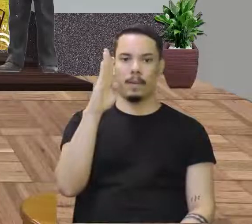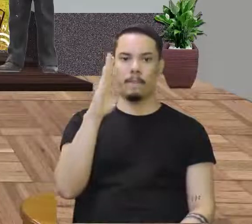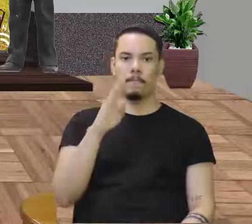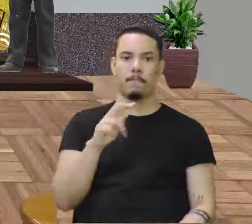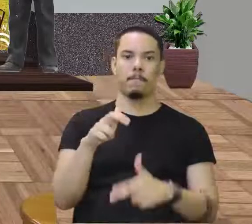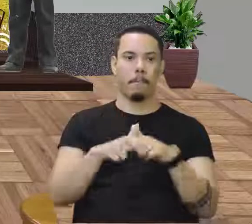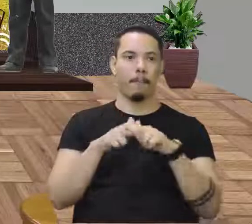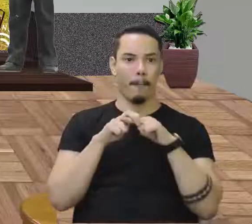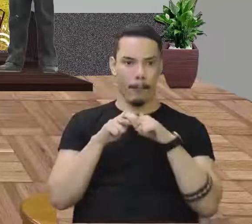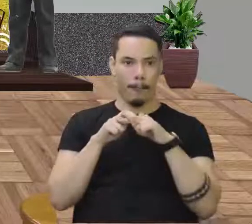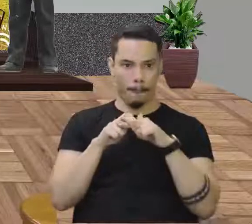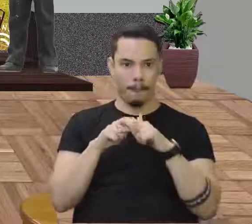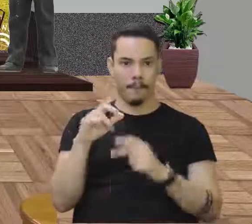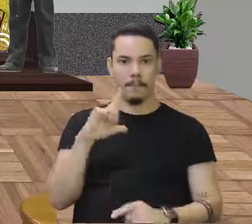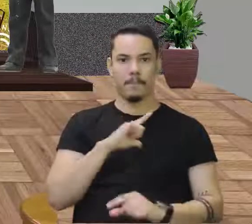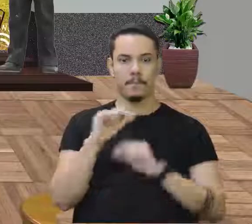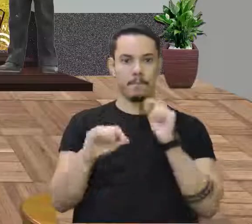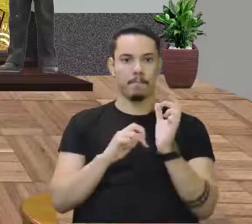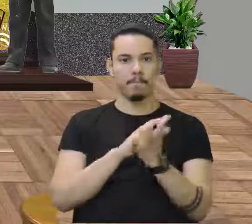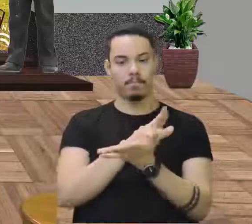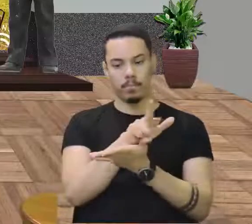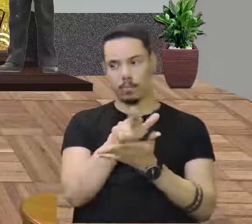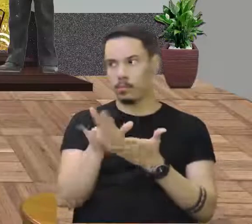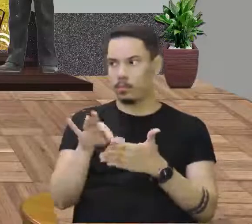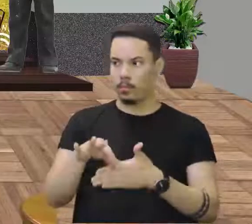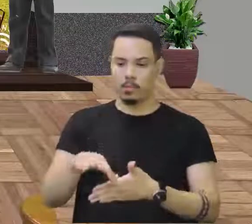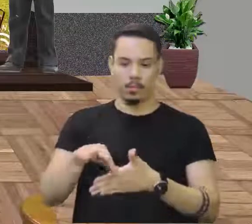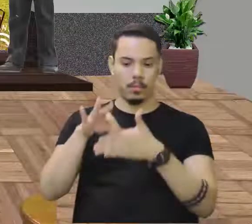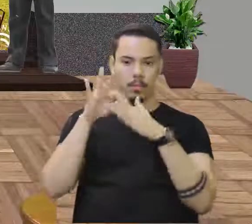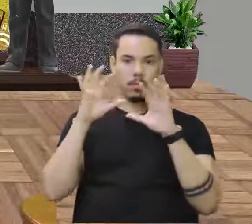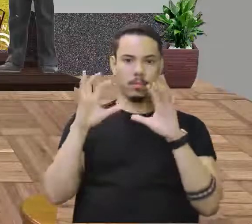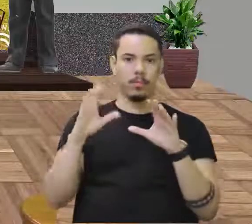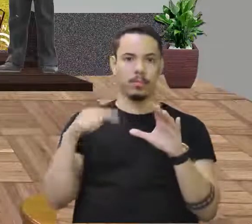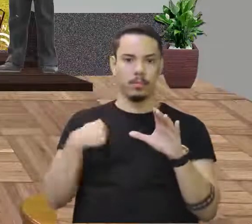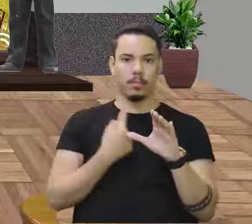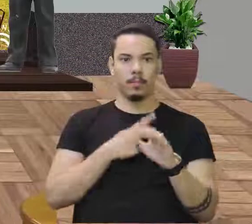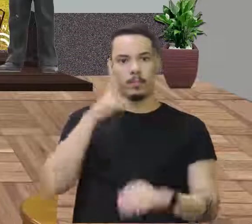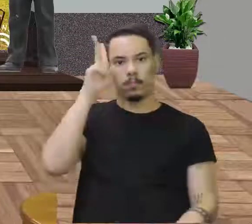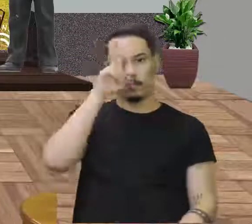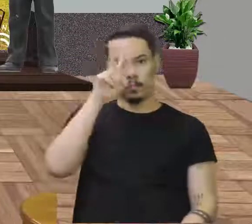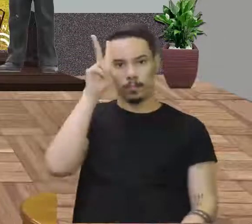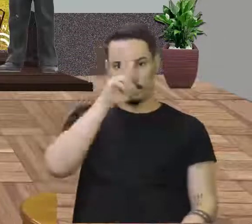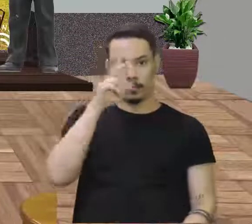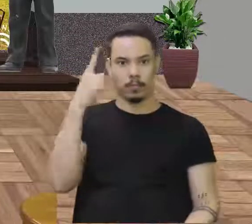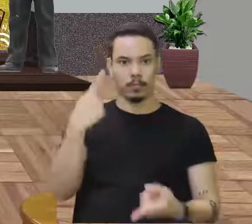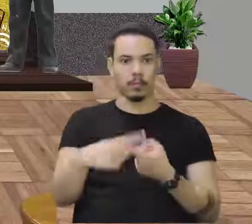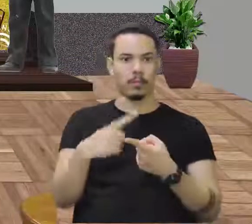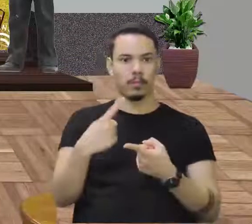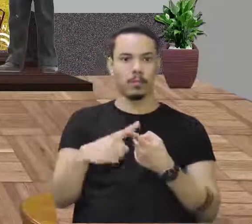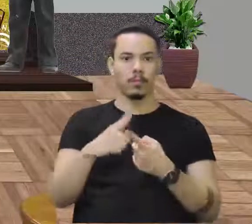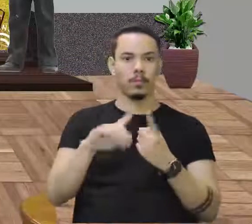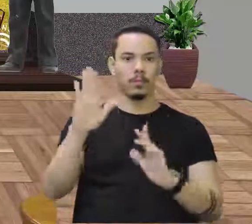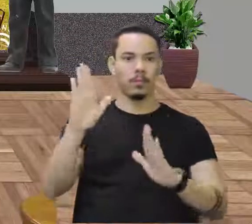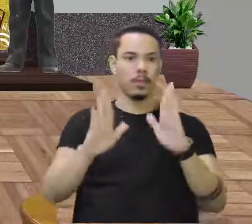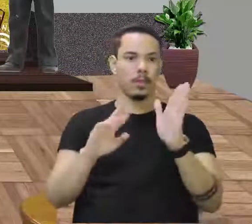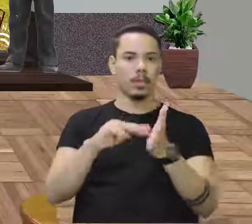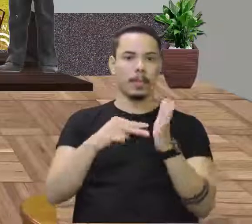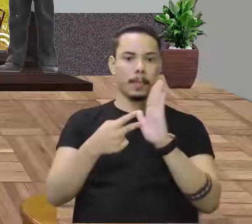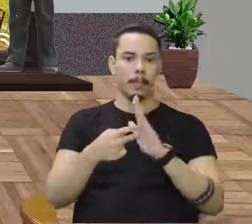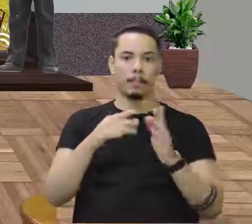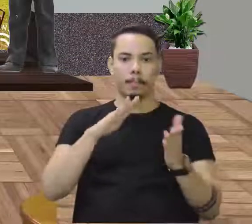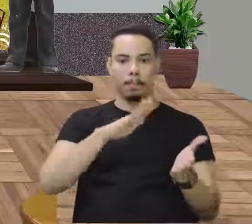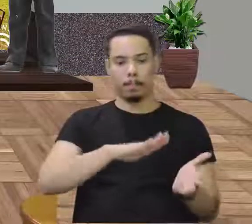E vamos ter vários líderes assim que eles deixaram história, porque era uma história de um processo de